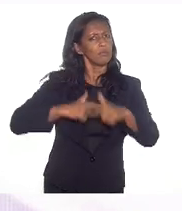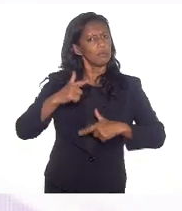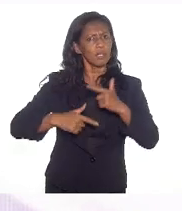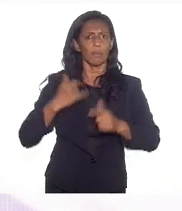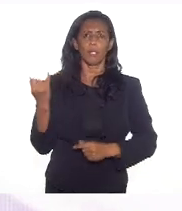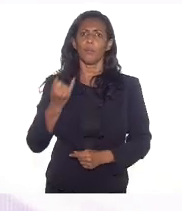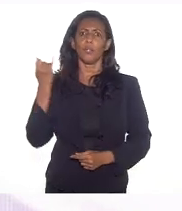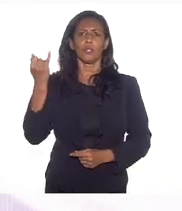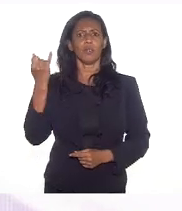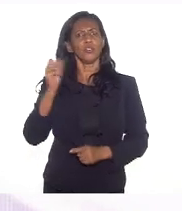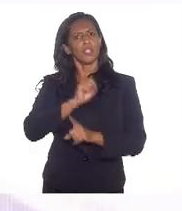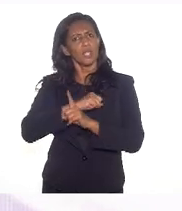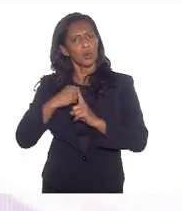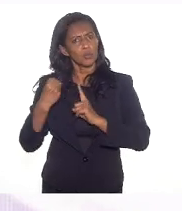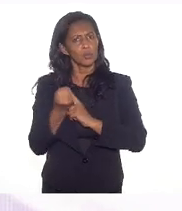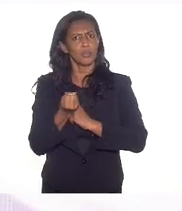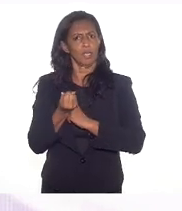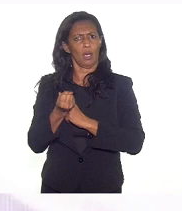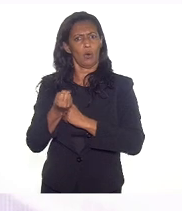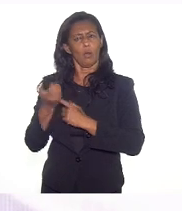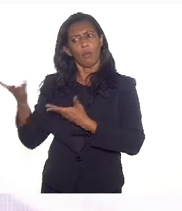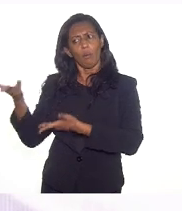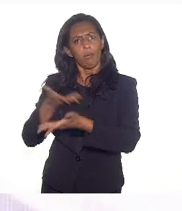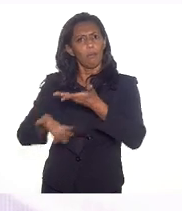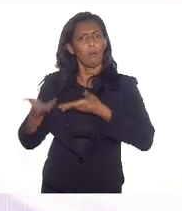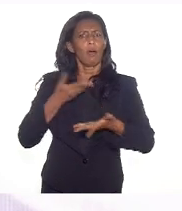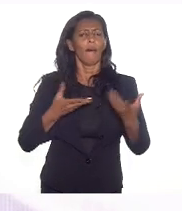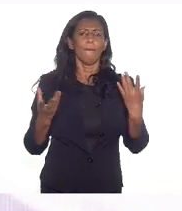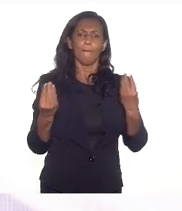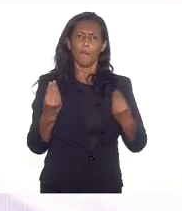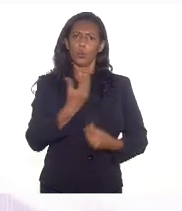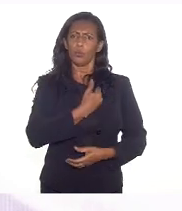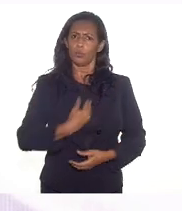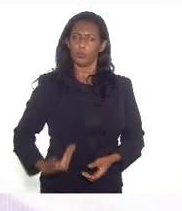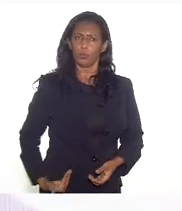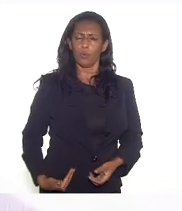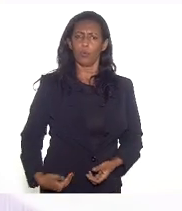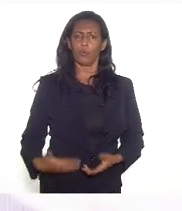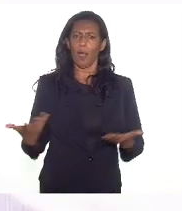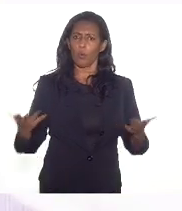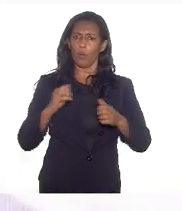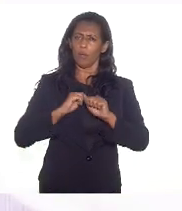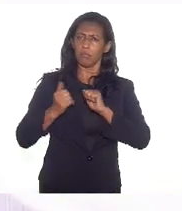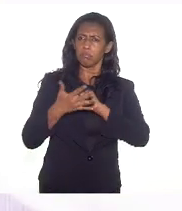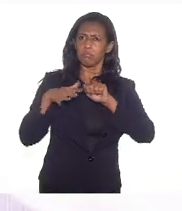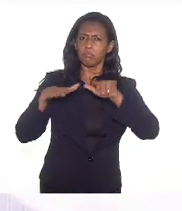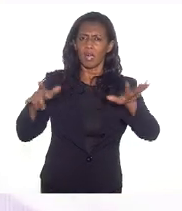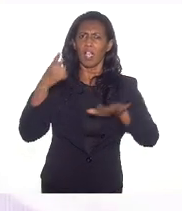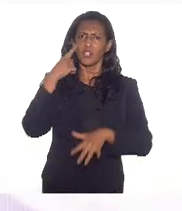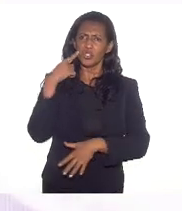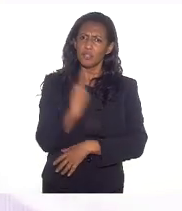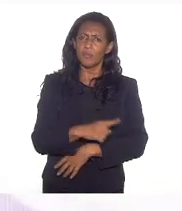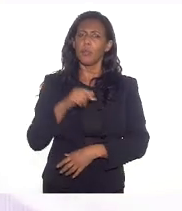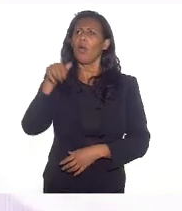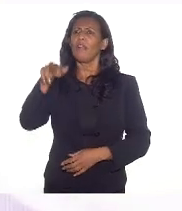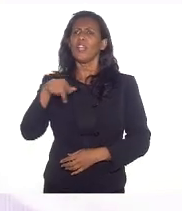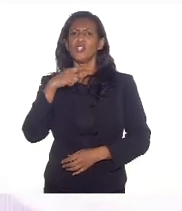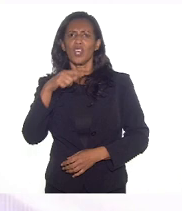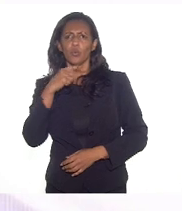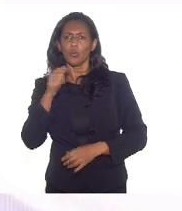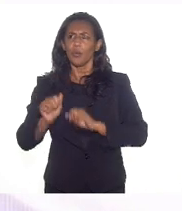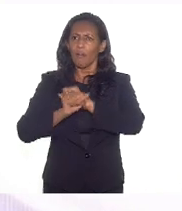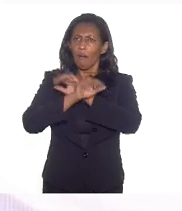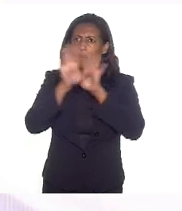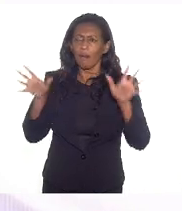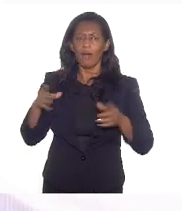trabalho social, colaborando muito com o poder público. E agora, nessa pandemia, principalmente, ficou muito claro isso, né? Quem tinha dúvida, agora ficou muito